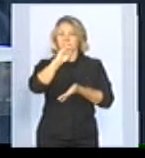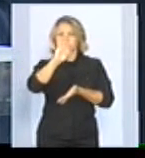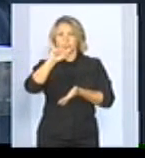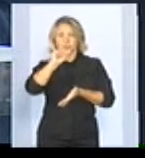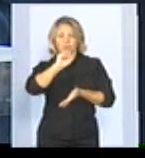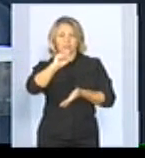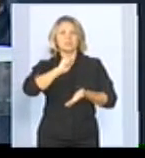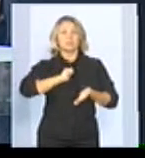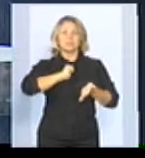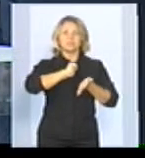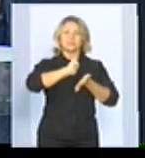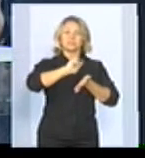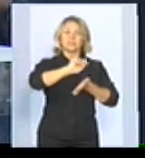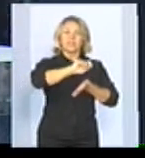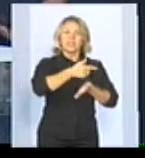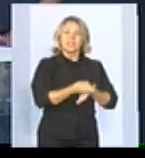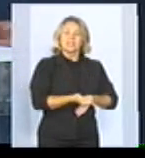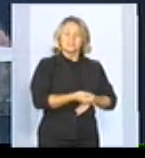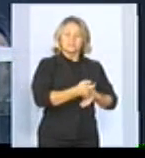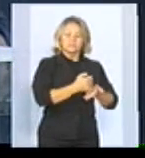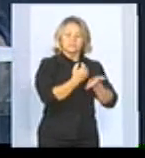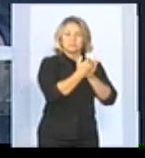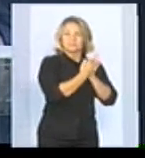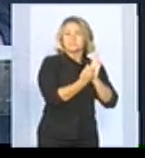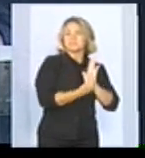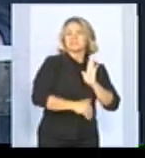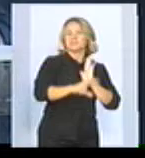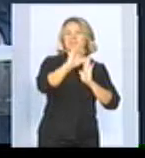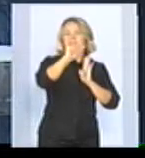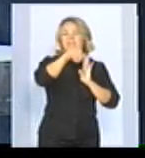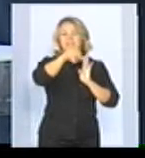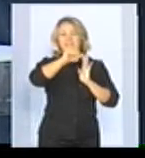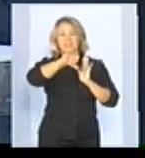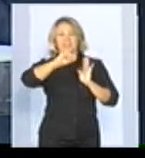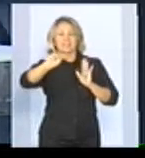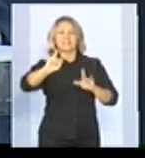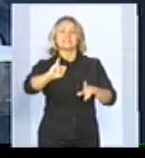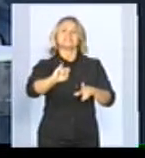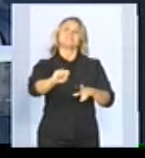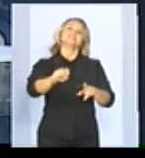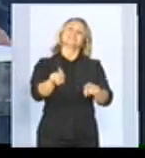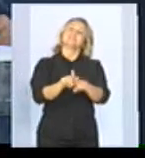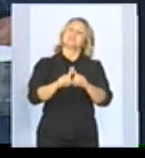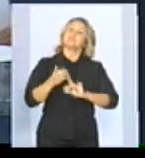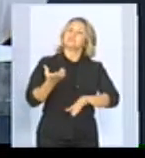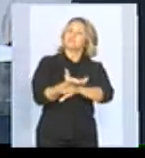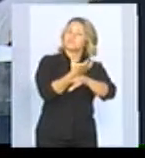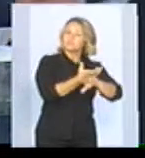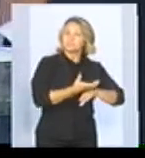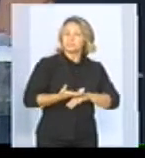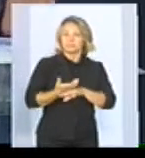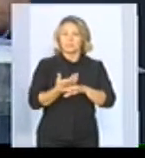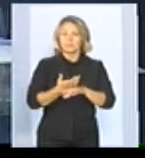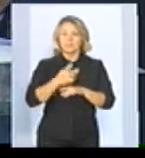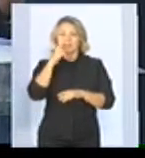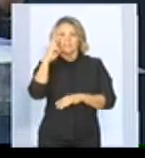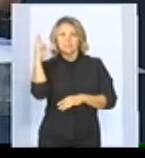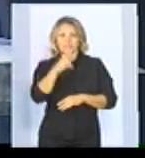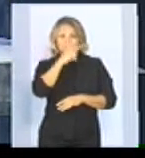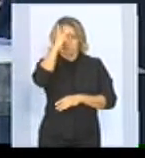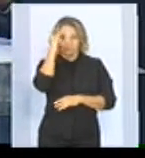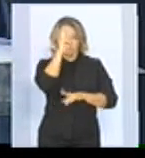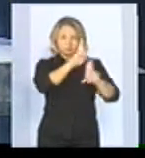canais ou de conteúdo dentro dos canais né em Essência são esses pontos né do ponto de vista do